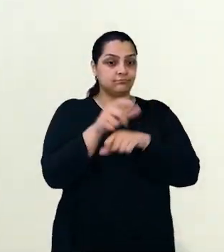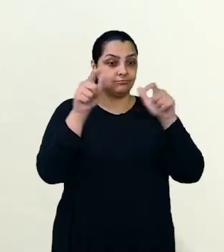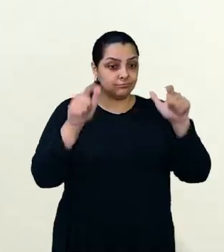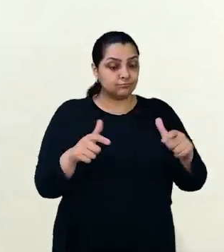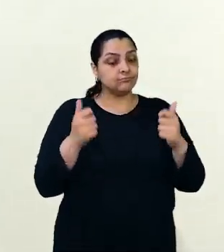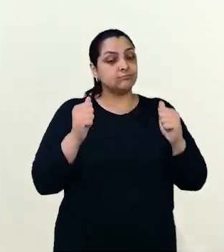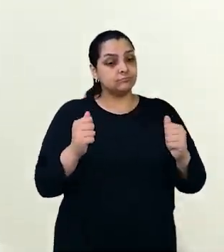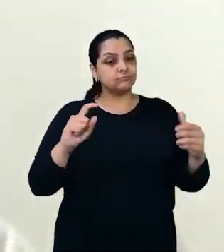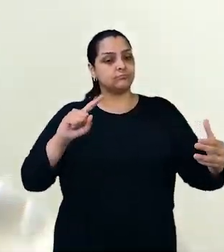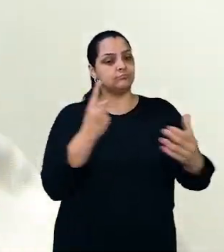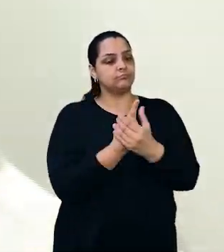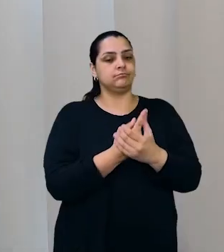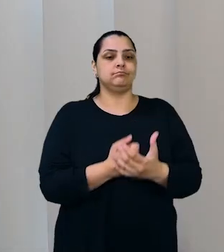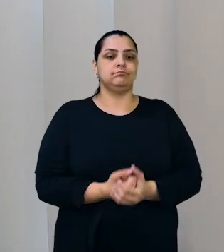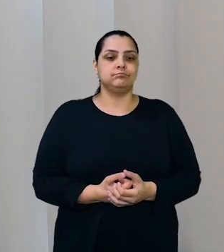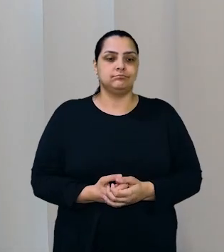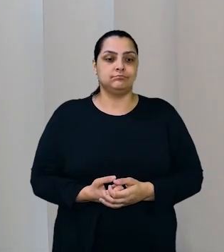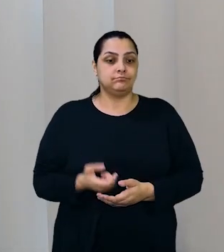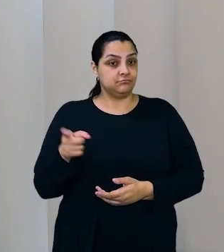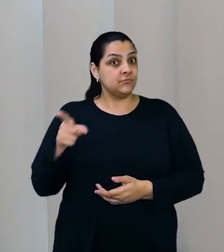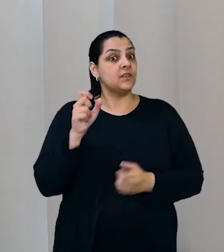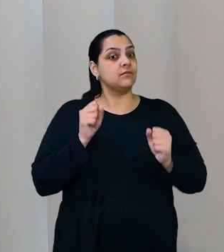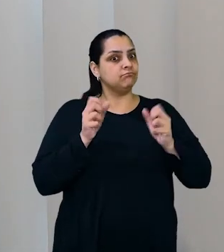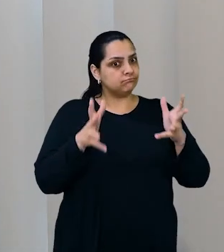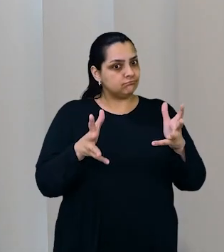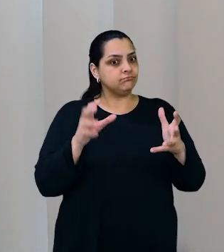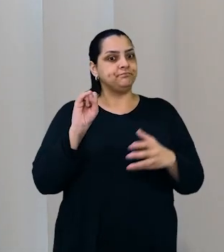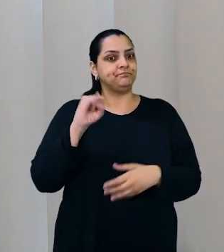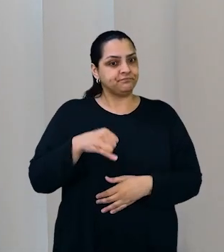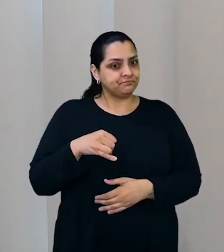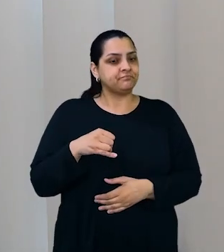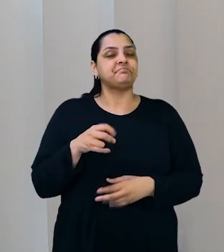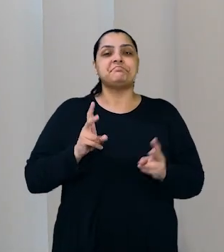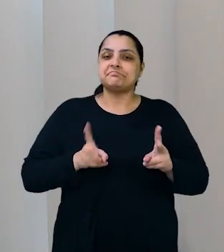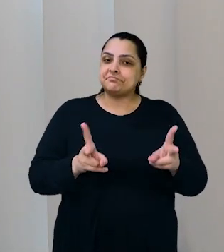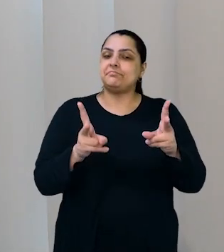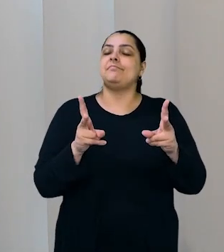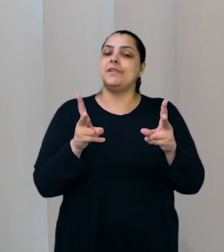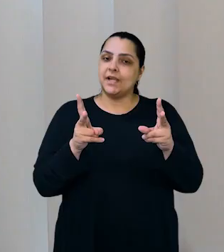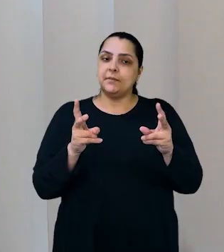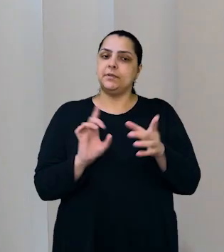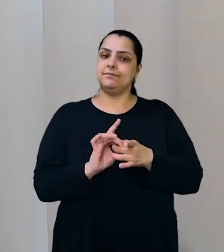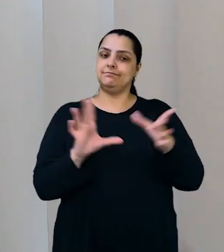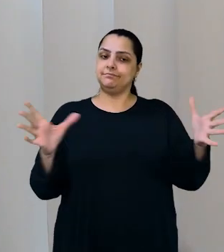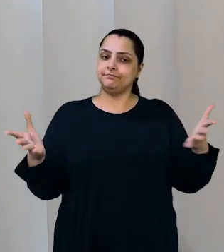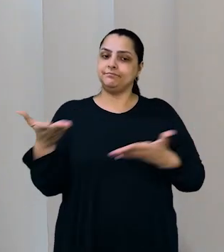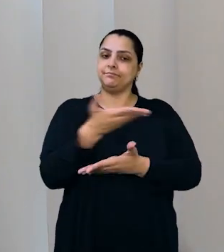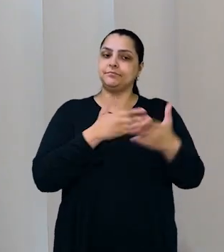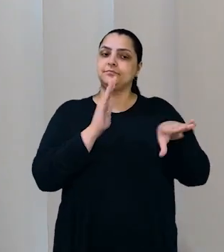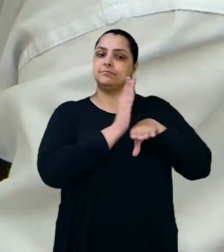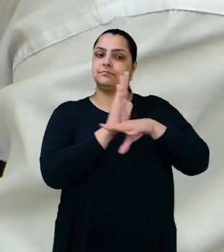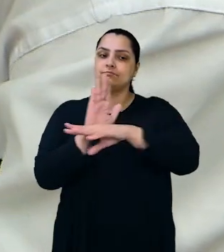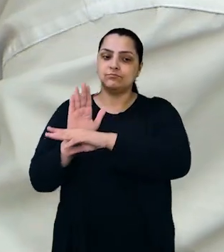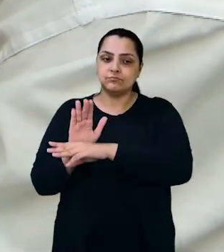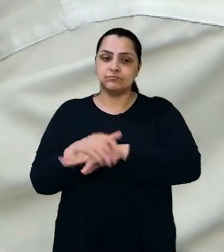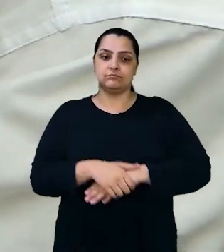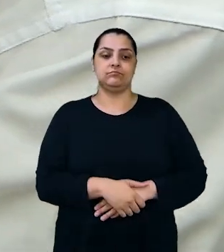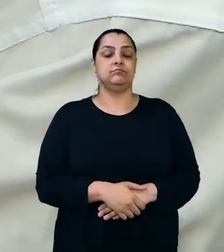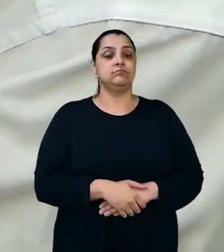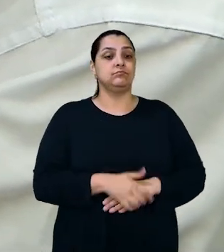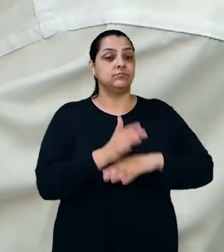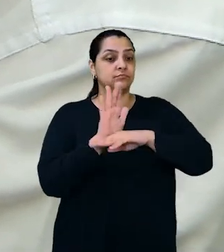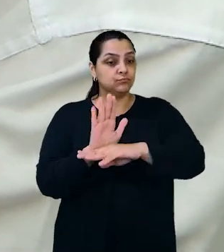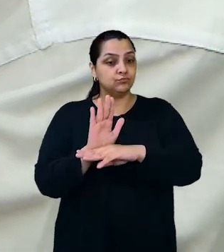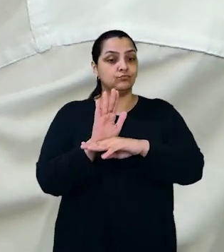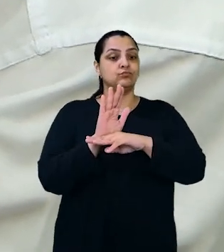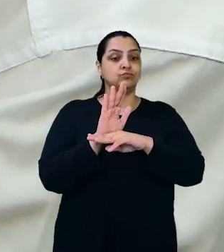que a gente pode estar. Ele é muito proativo, né? Ele é uma pessoa que está sempre ali disponível, ele está sempre ajudando. Ele